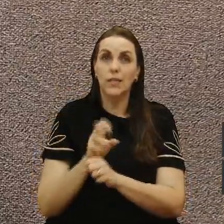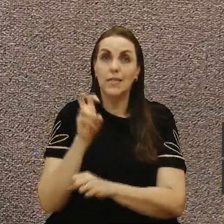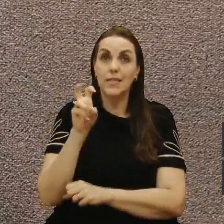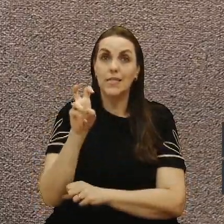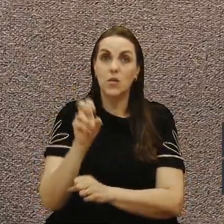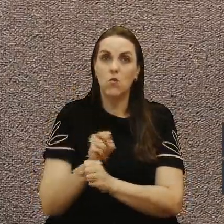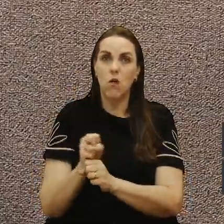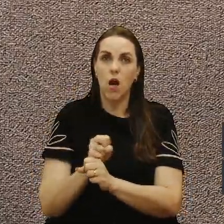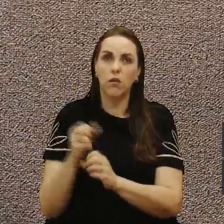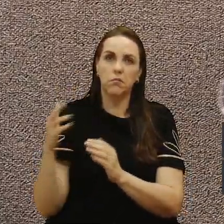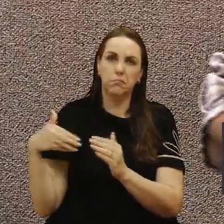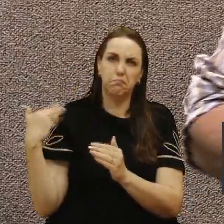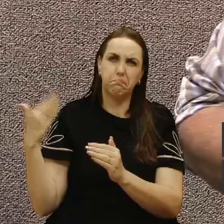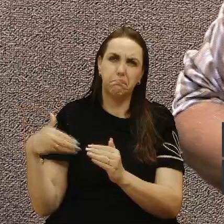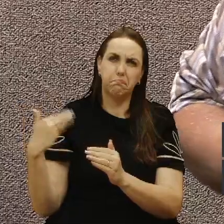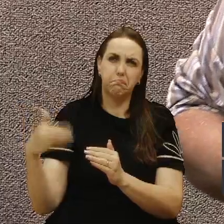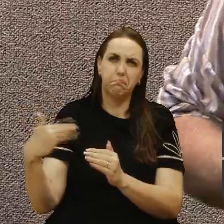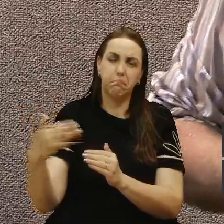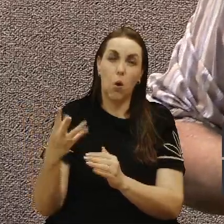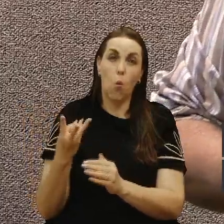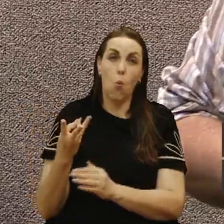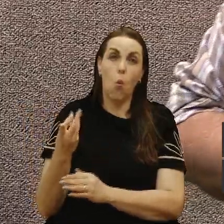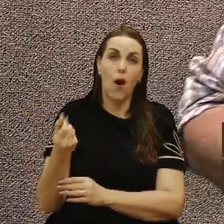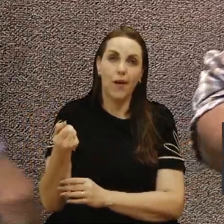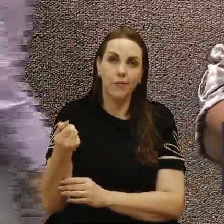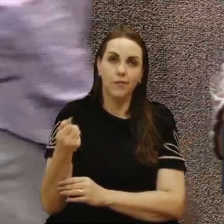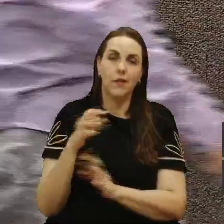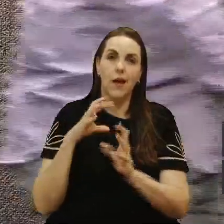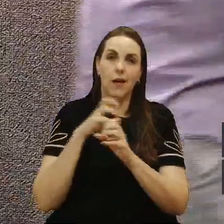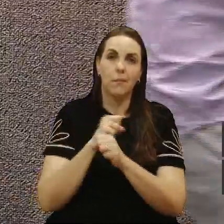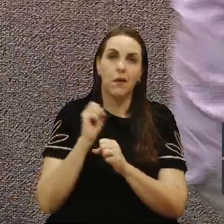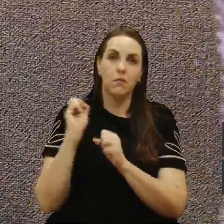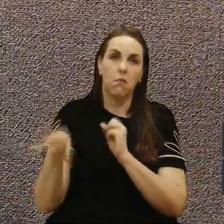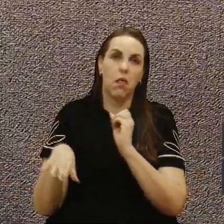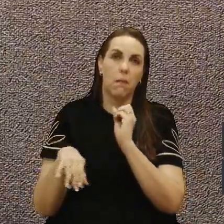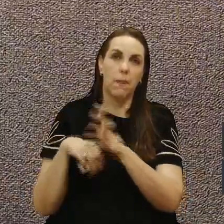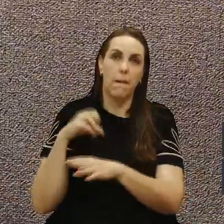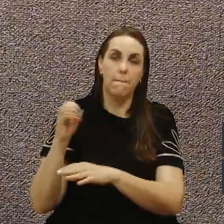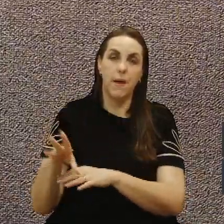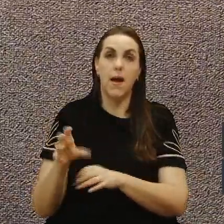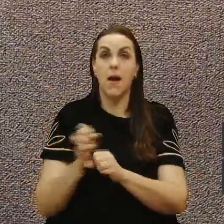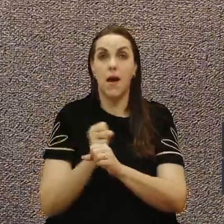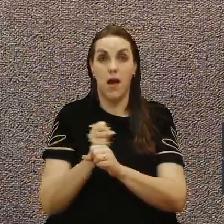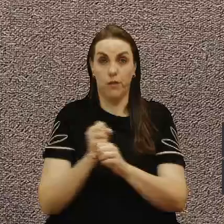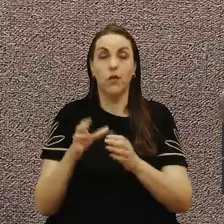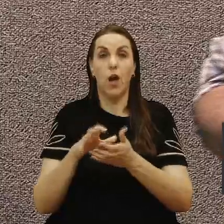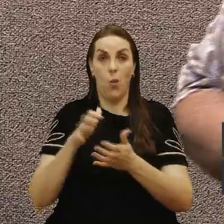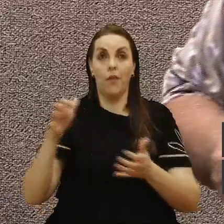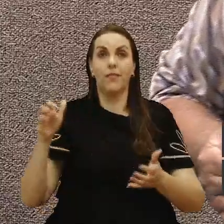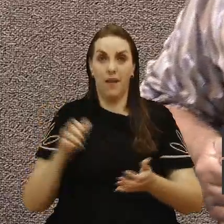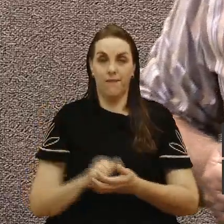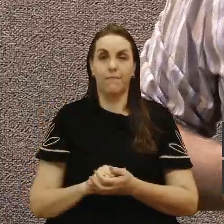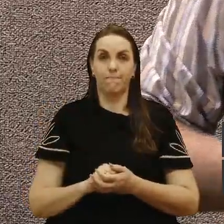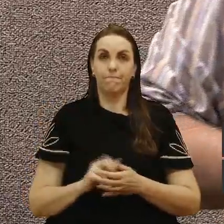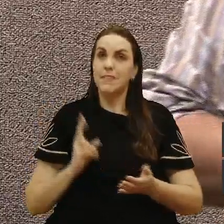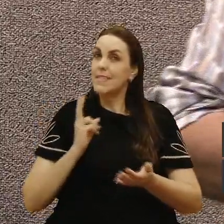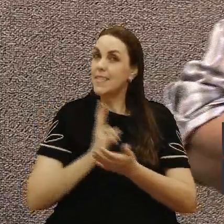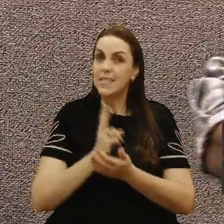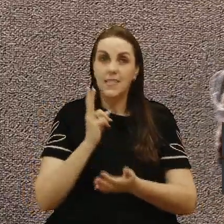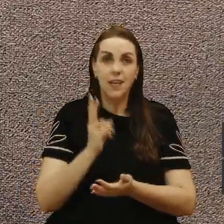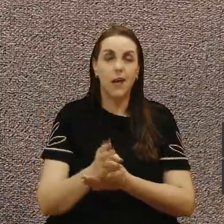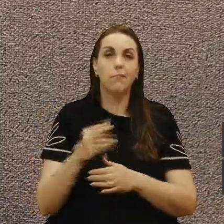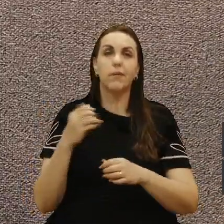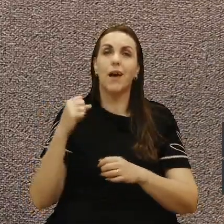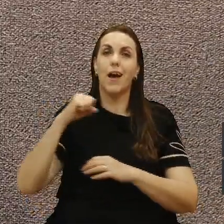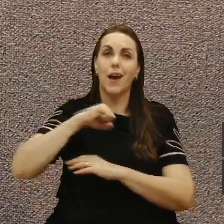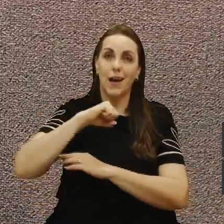Todo ano aumentava a quantidade de animais abandonados. Todo ano. E todo ano aumentava a quantidade de caminhonetes que